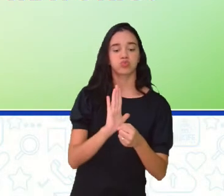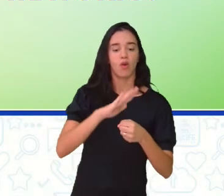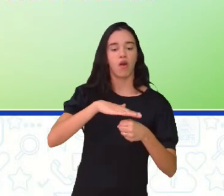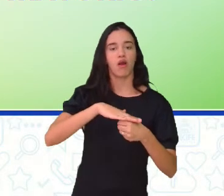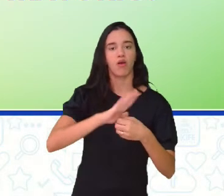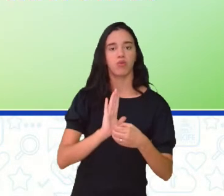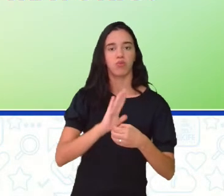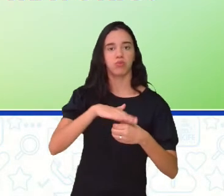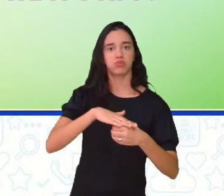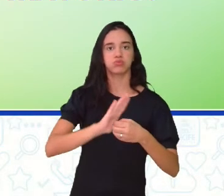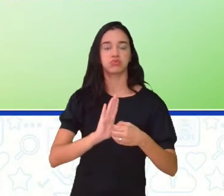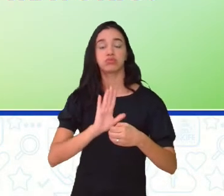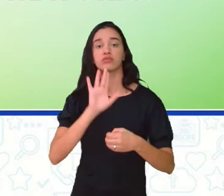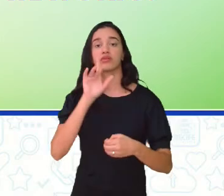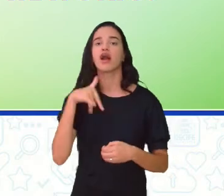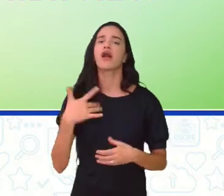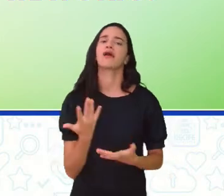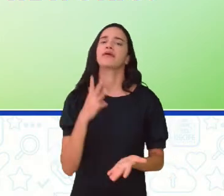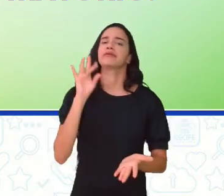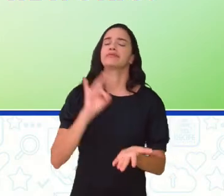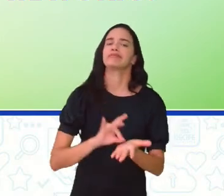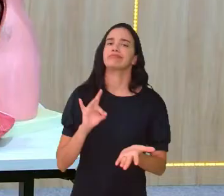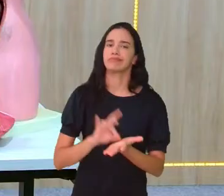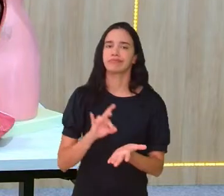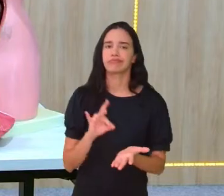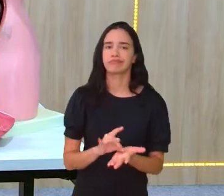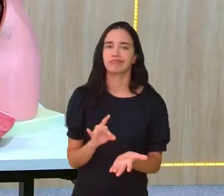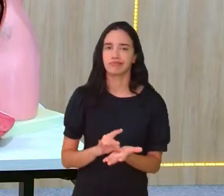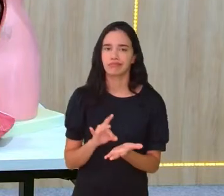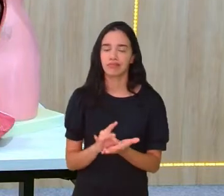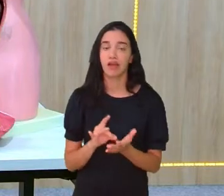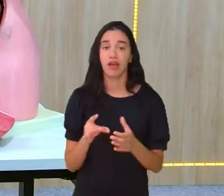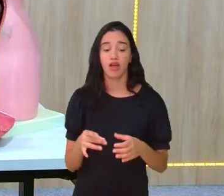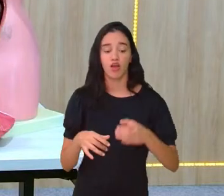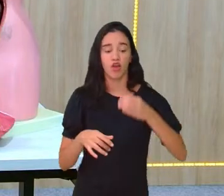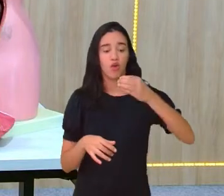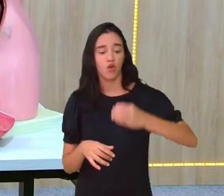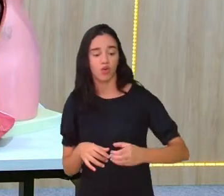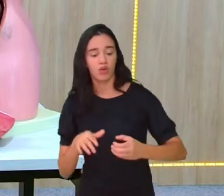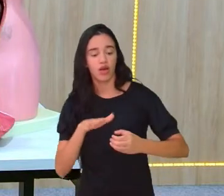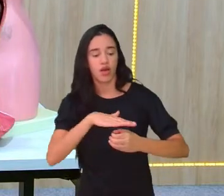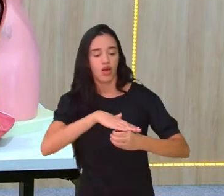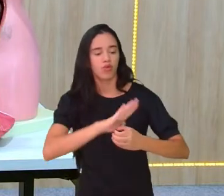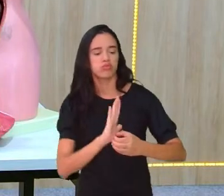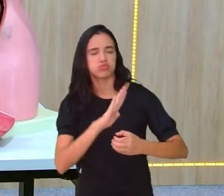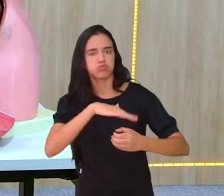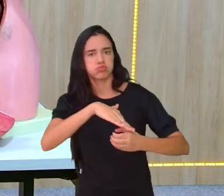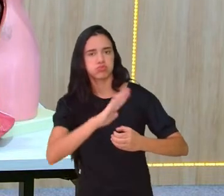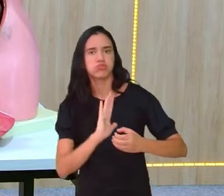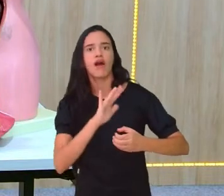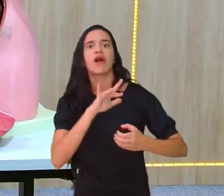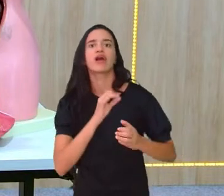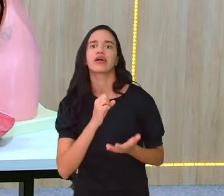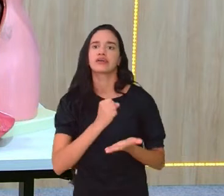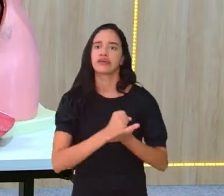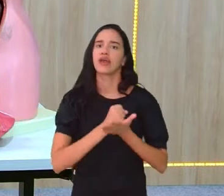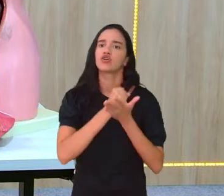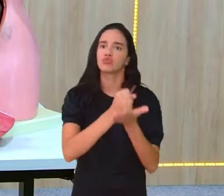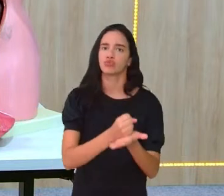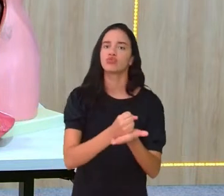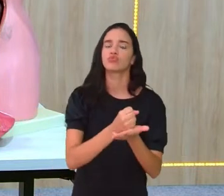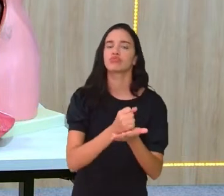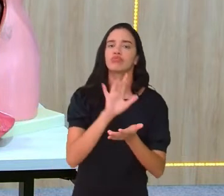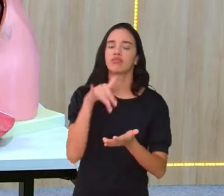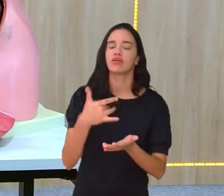sistema respiratório. É uma verdadeira válvula, é uma verdadeira tampinha que vai ajudar no momento que o ar